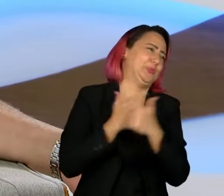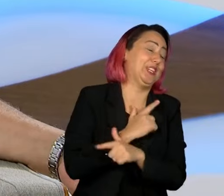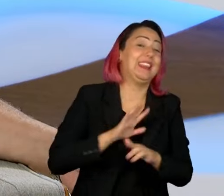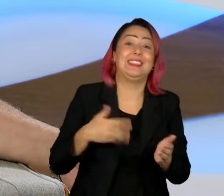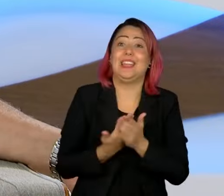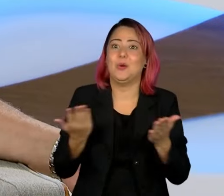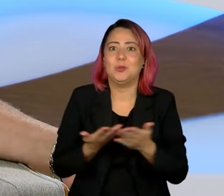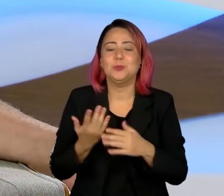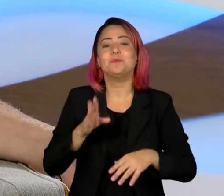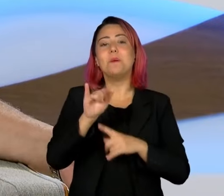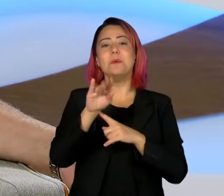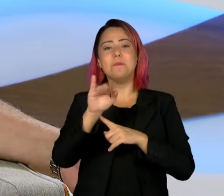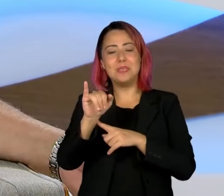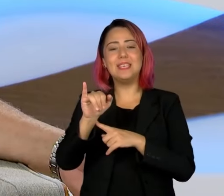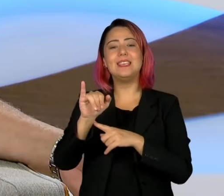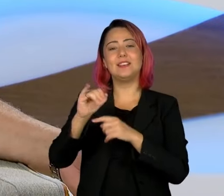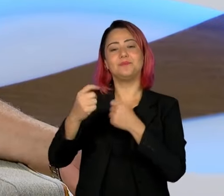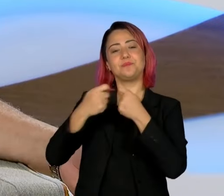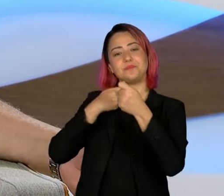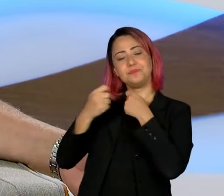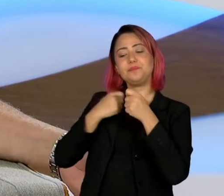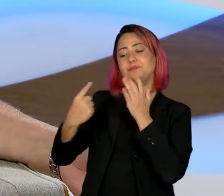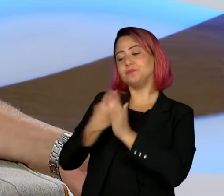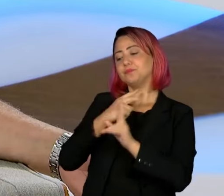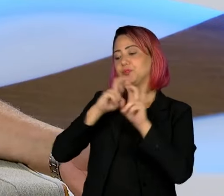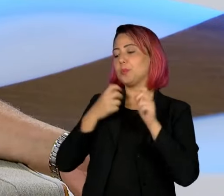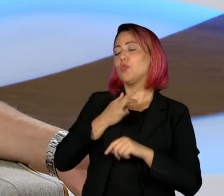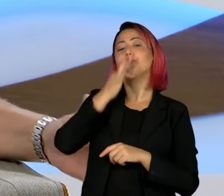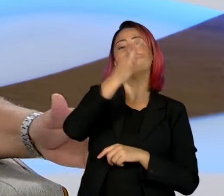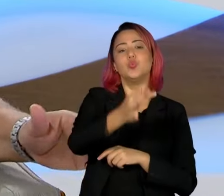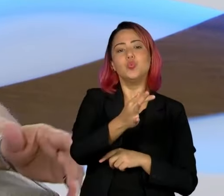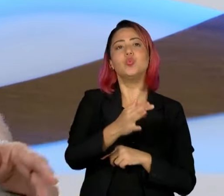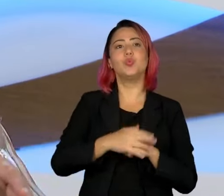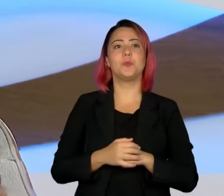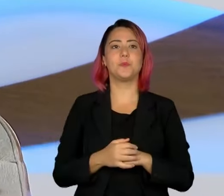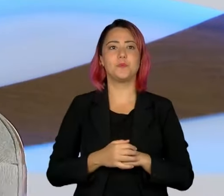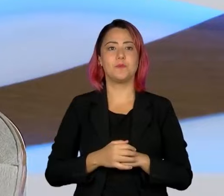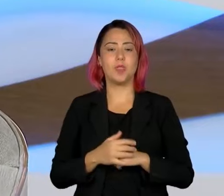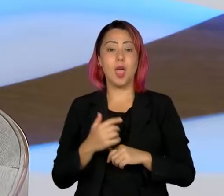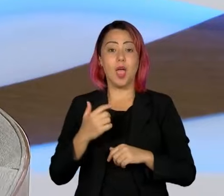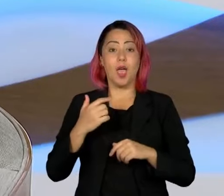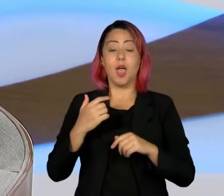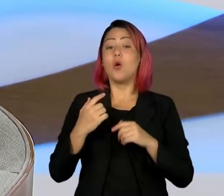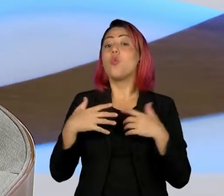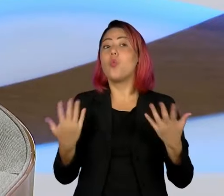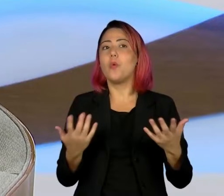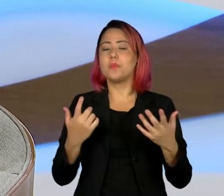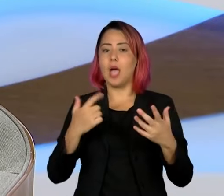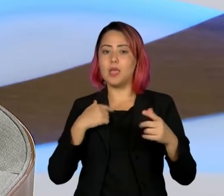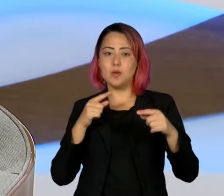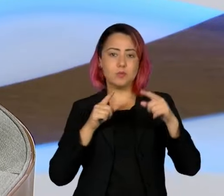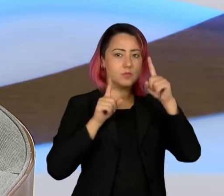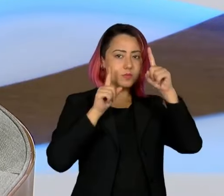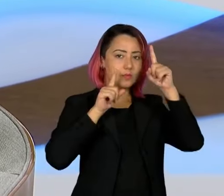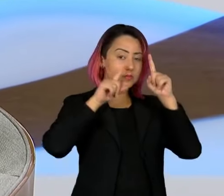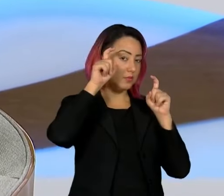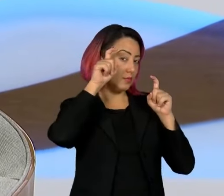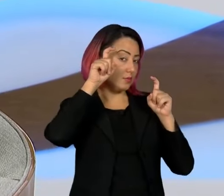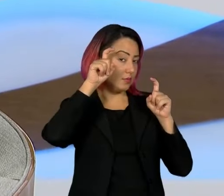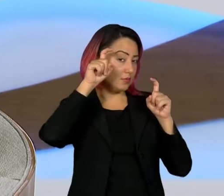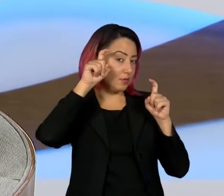entrevistando. E quando ela fala assim: Magal, e o futuro de Sidney Magal, qual será? Aí eu botei a cara assim, suspendi a sobrancelha e disse